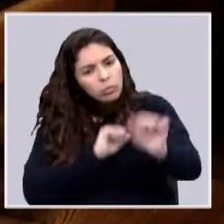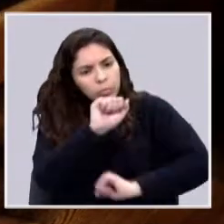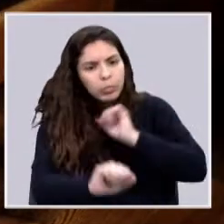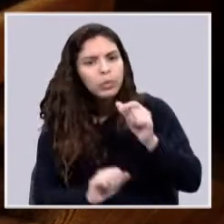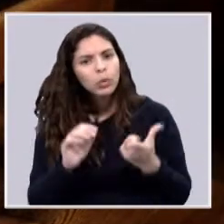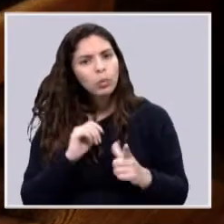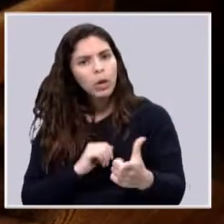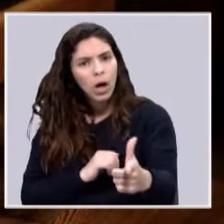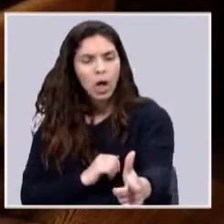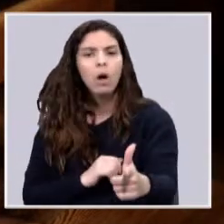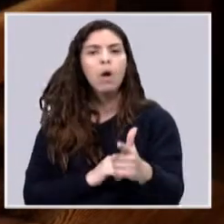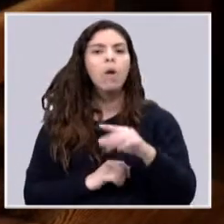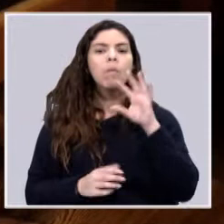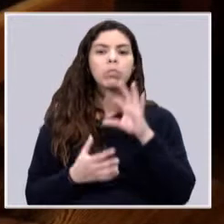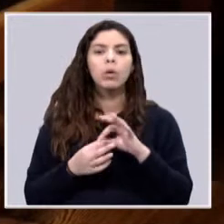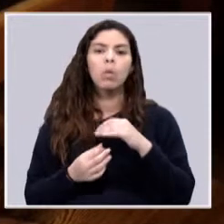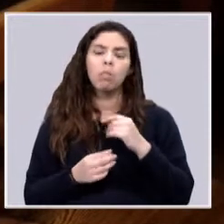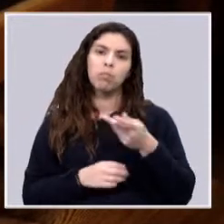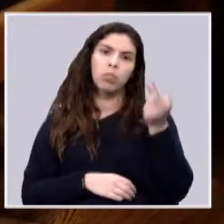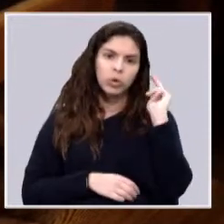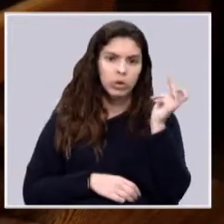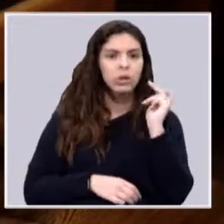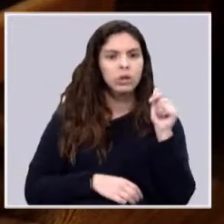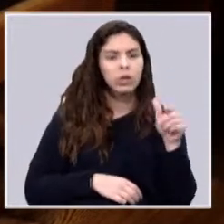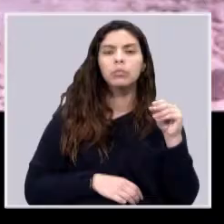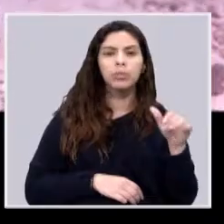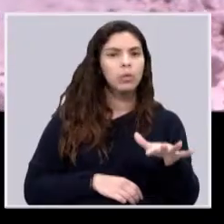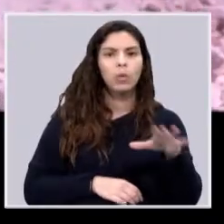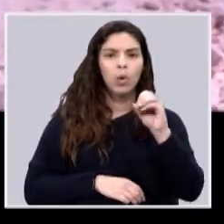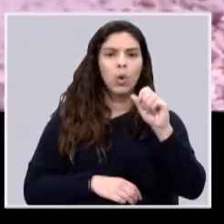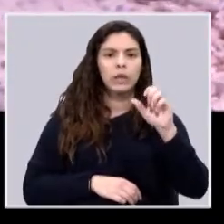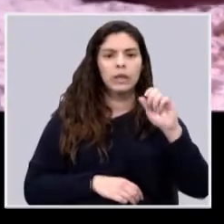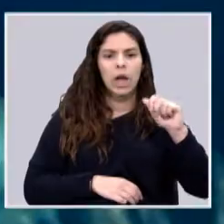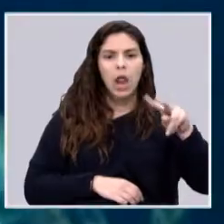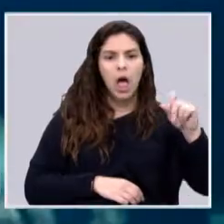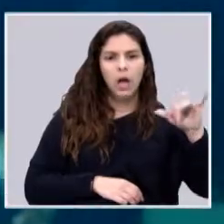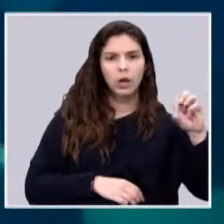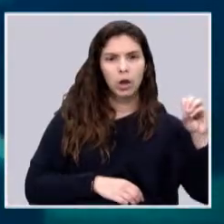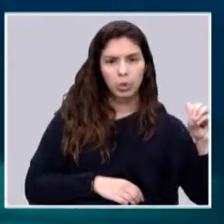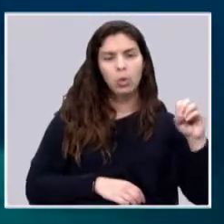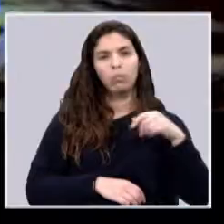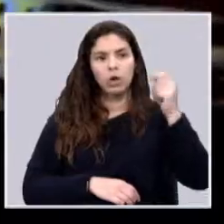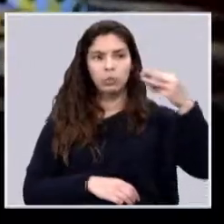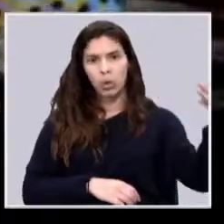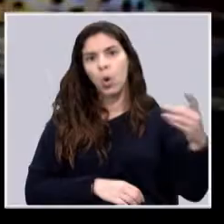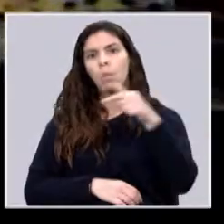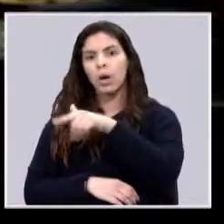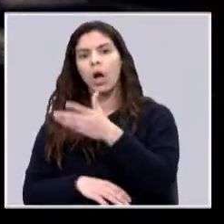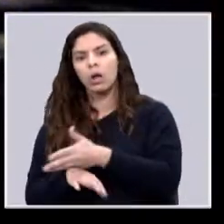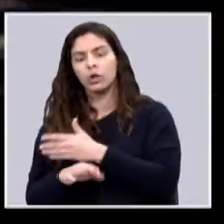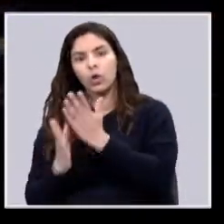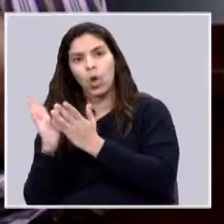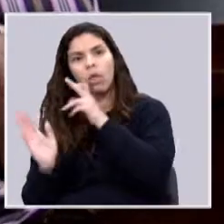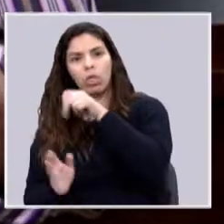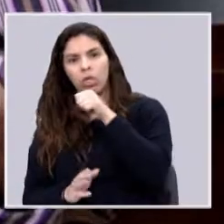E faço isso nas escolas, mas também fiz muitos anos no oceanário. E ver o brilho nos olhos dos miúdos, quando se